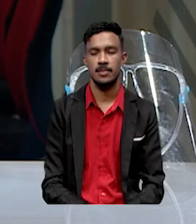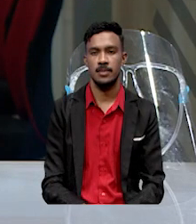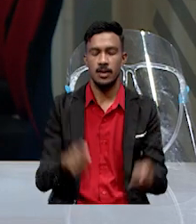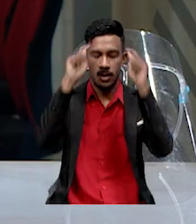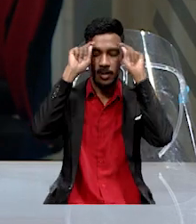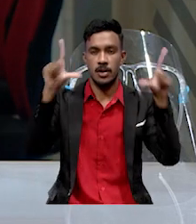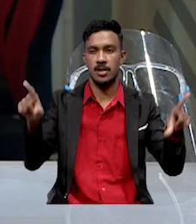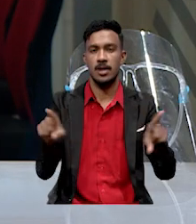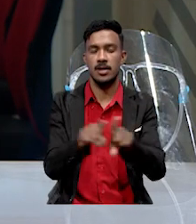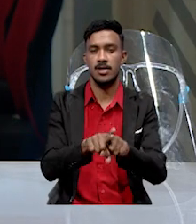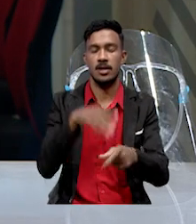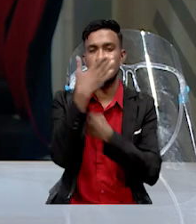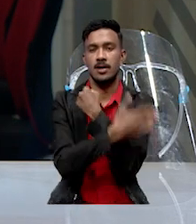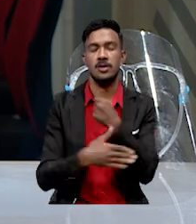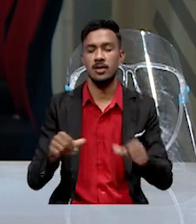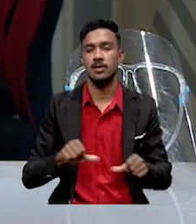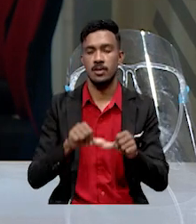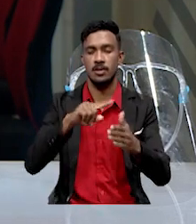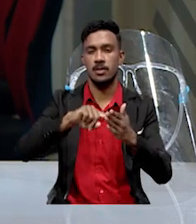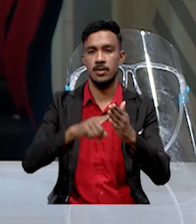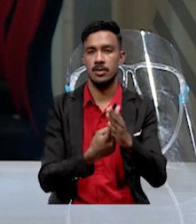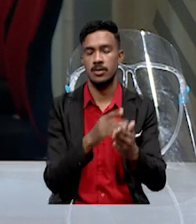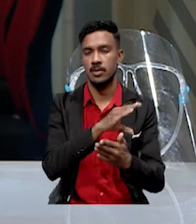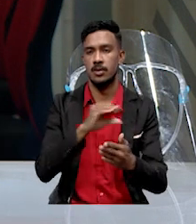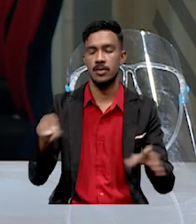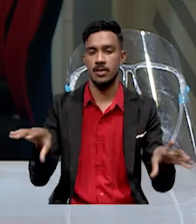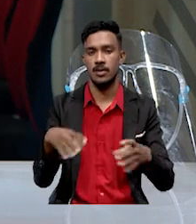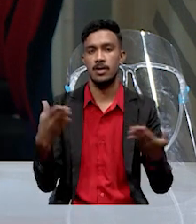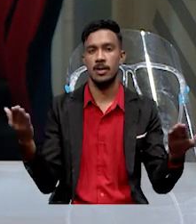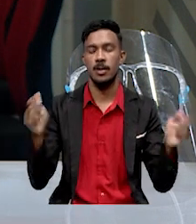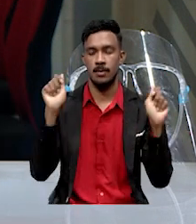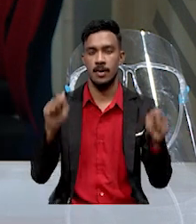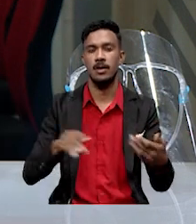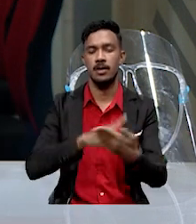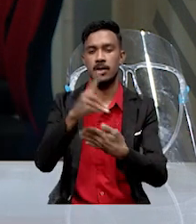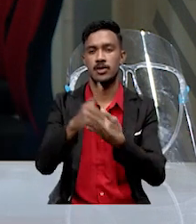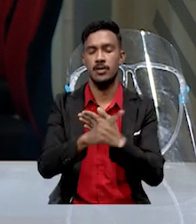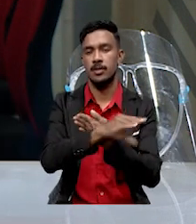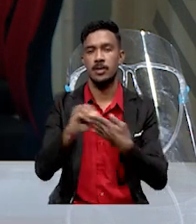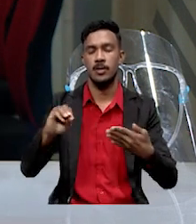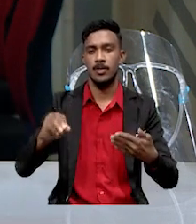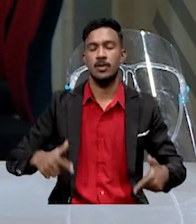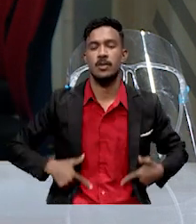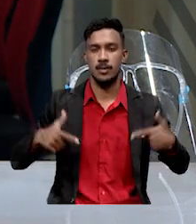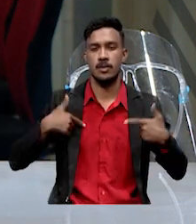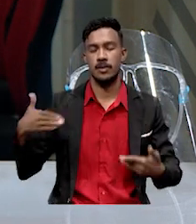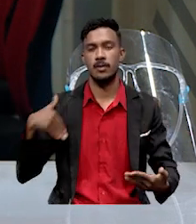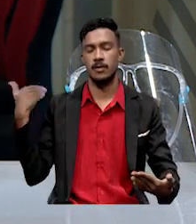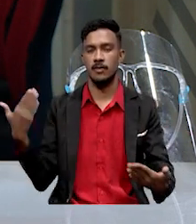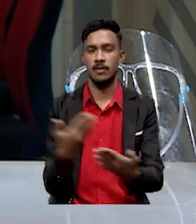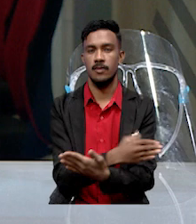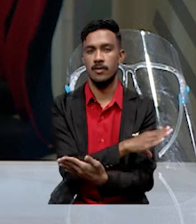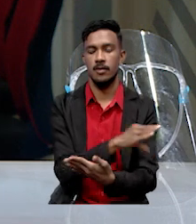Timor-Leste nuda nação tem que haver uma ro passo estratégico ne bebele desenvolve no haver geração fon ro